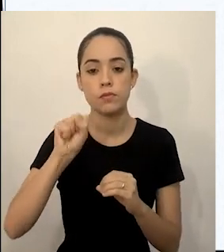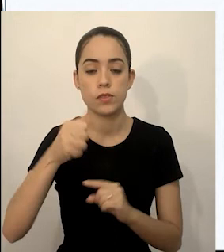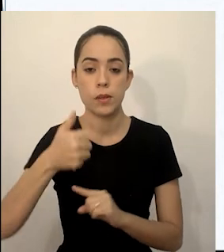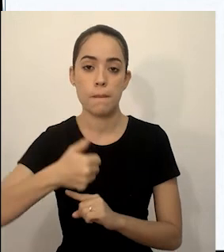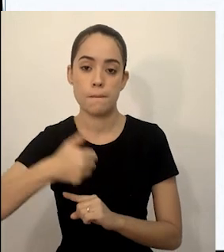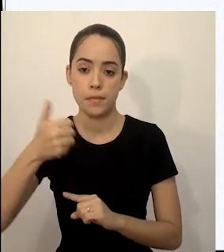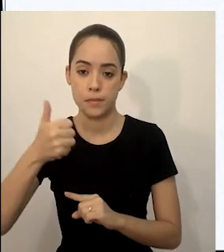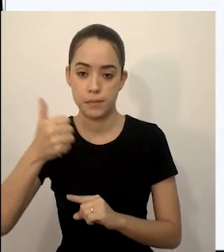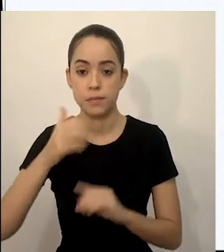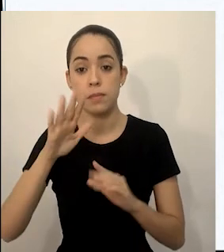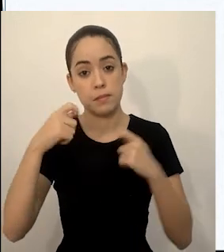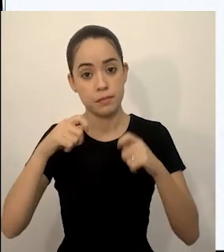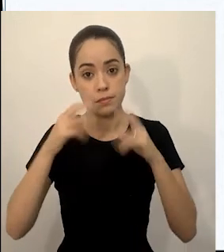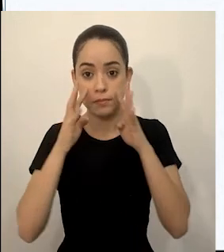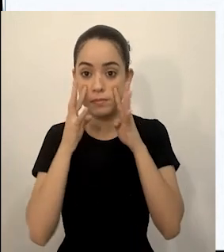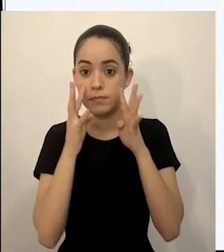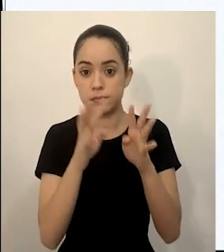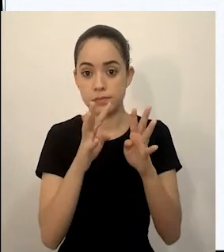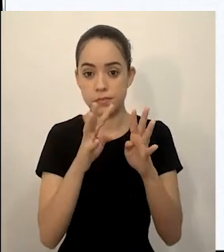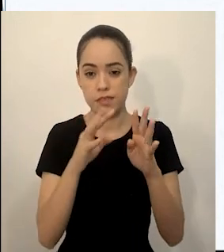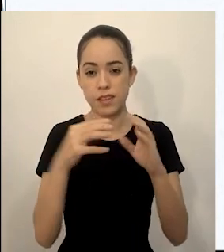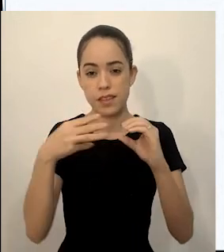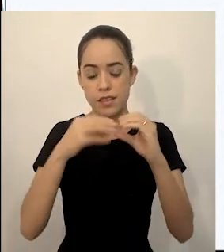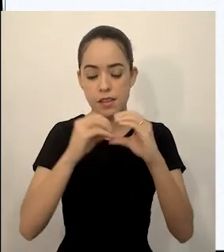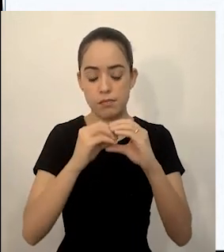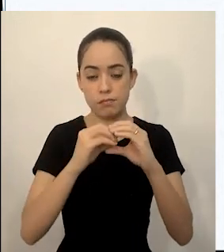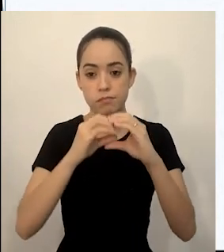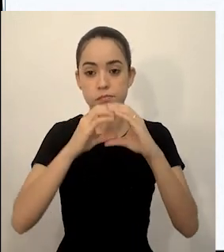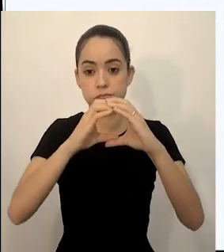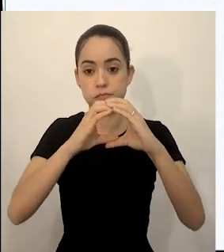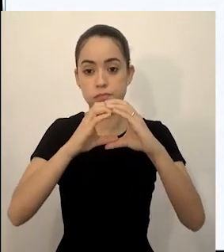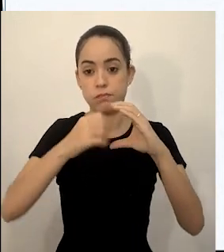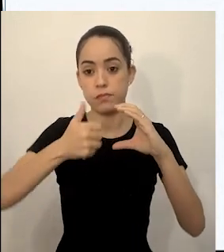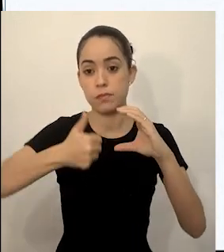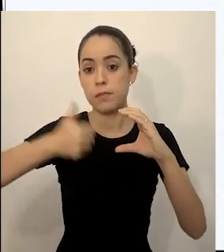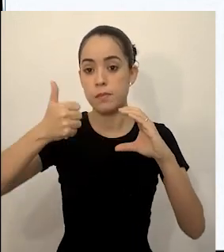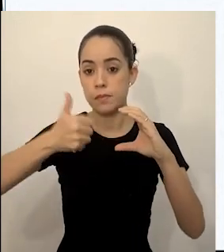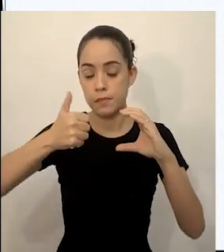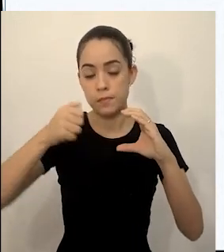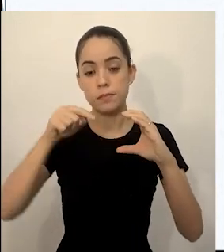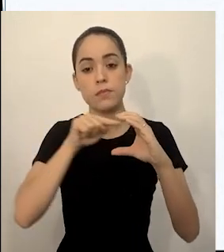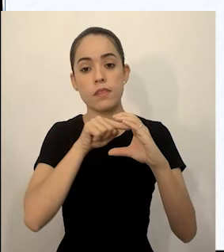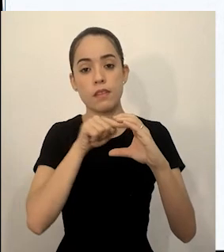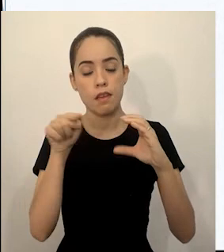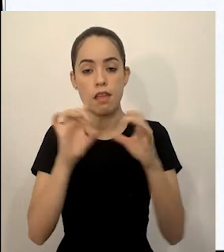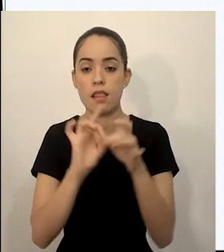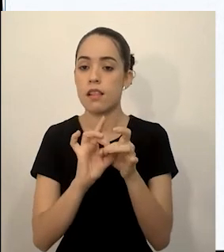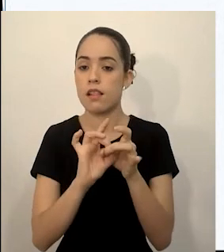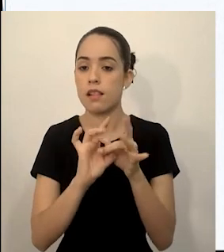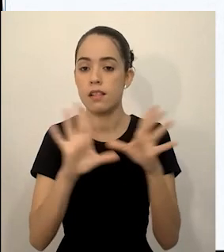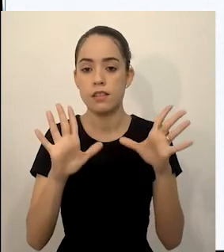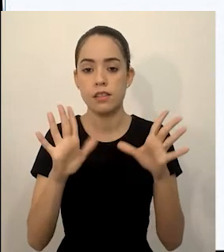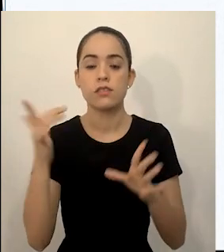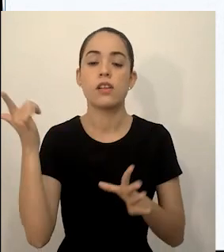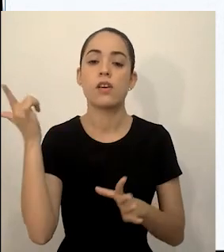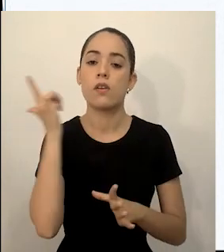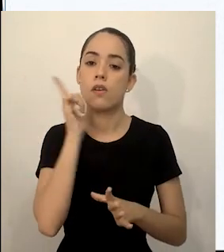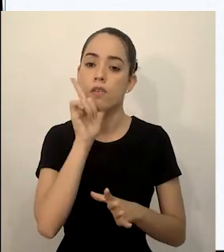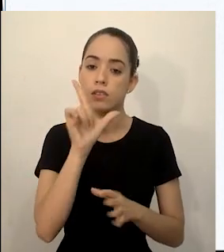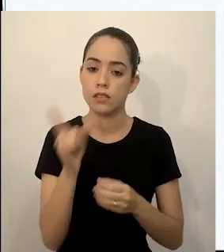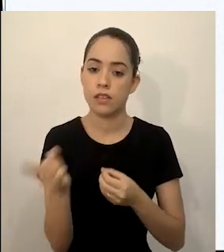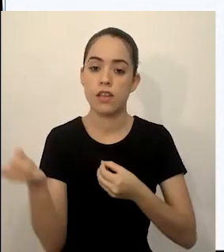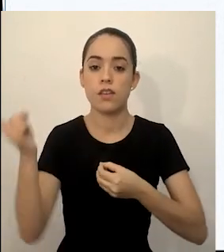Deve-se ter atenção que os ovócitos primários tornam-se aptos